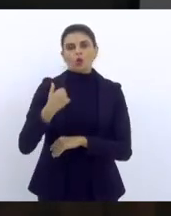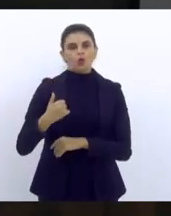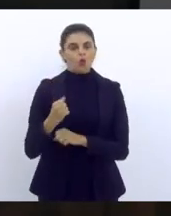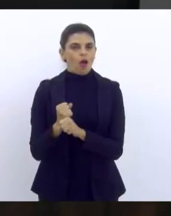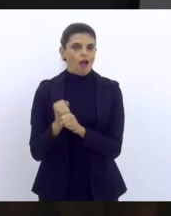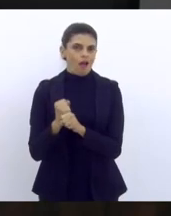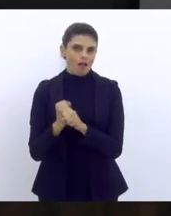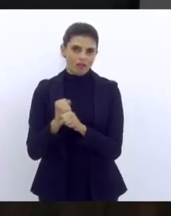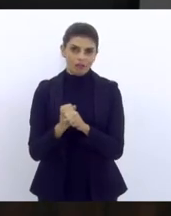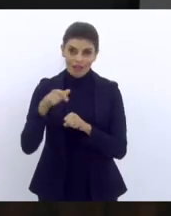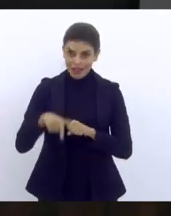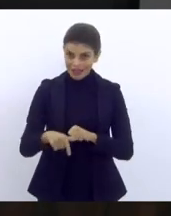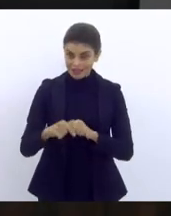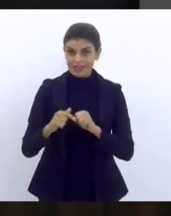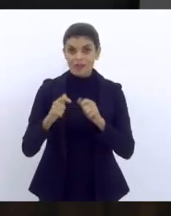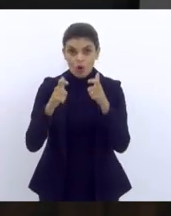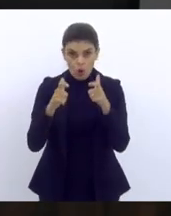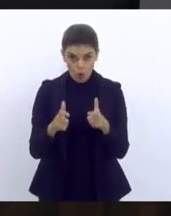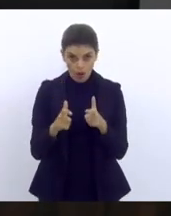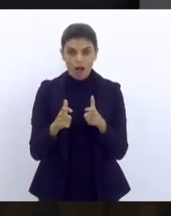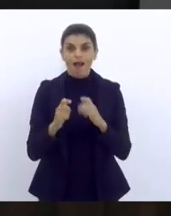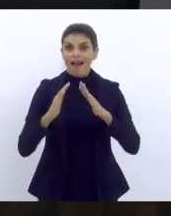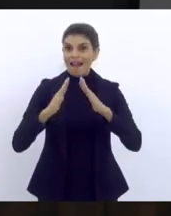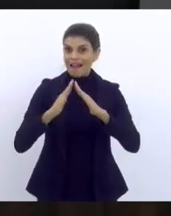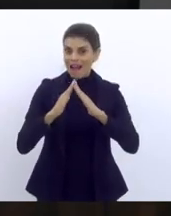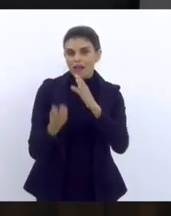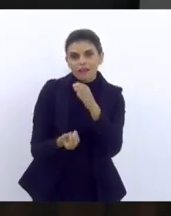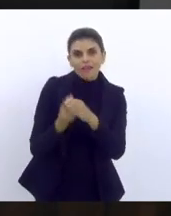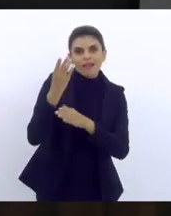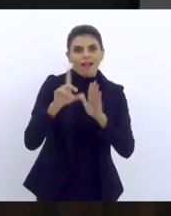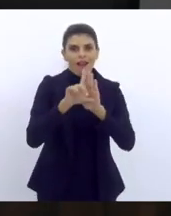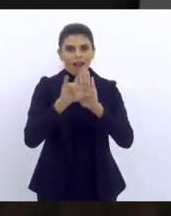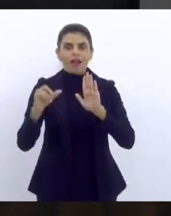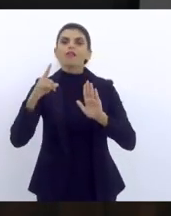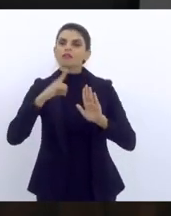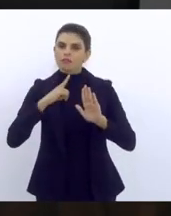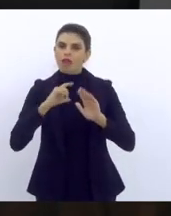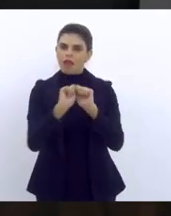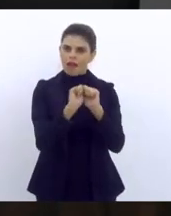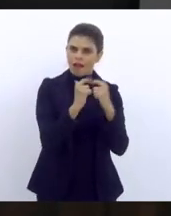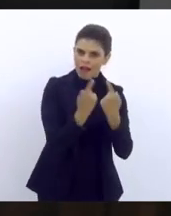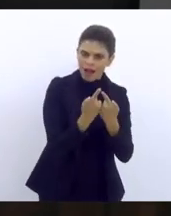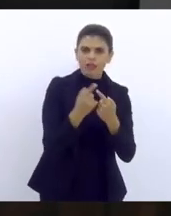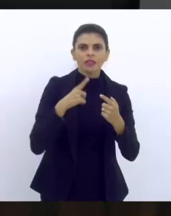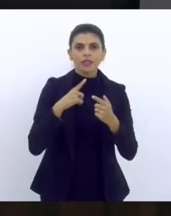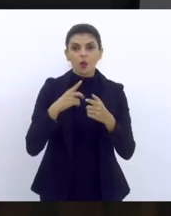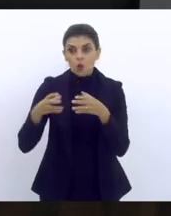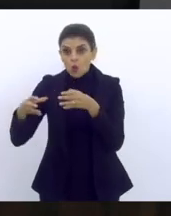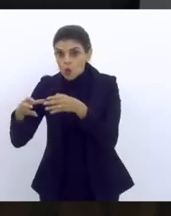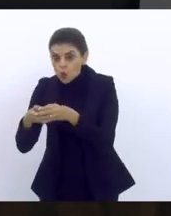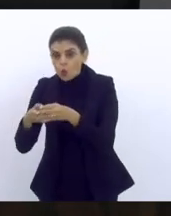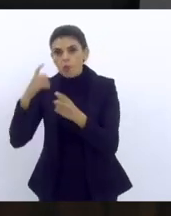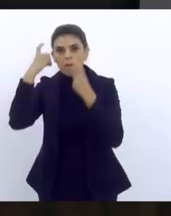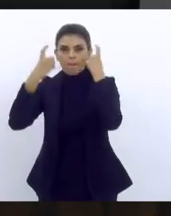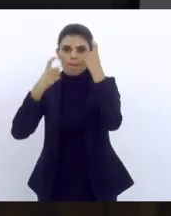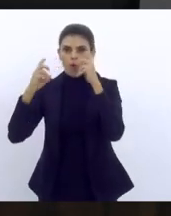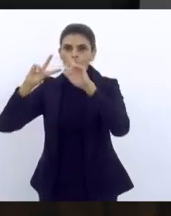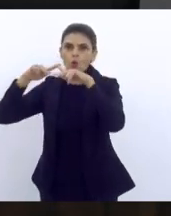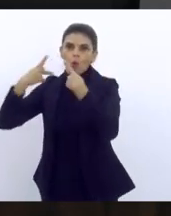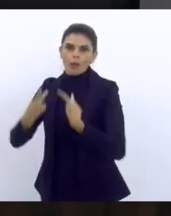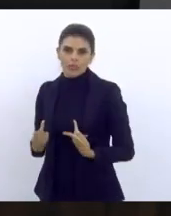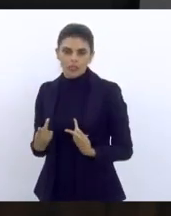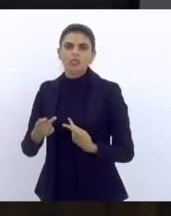é que nesta casa legislativa nós temos uma frente parlamentar de humanização e nós sempre